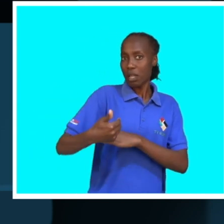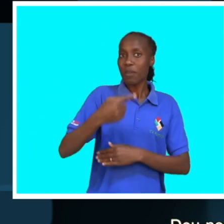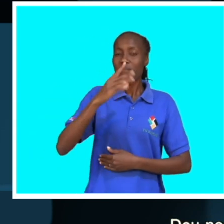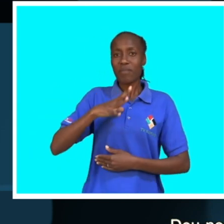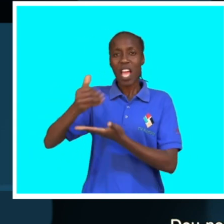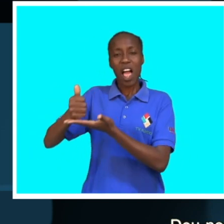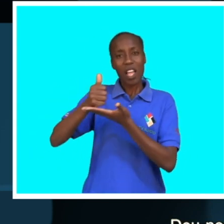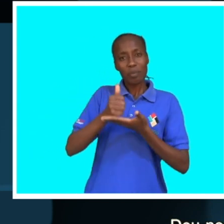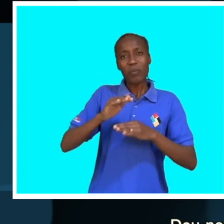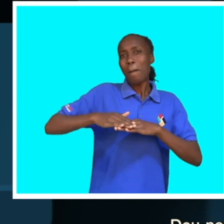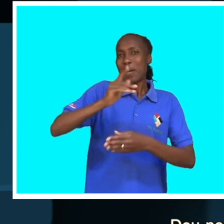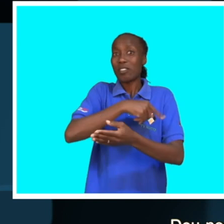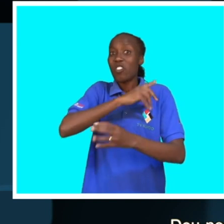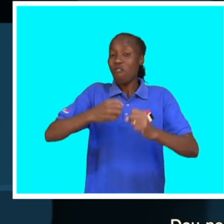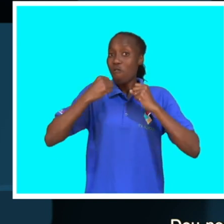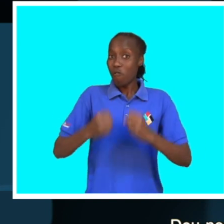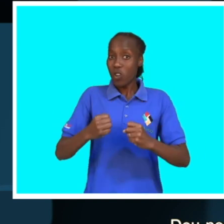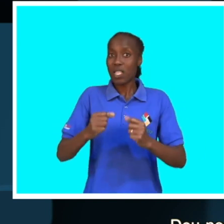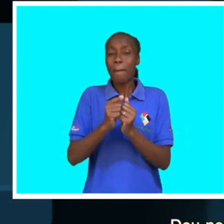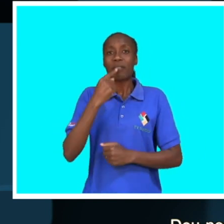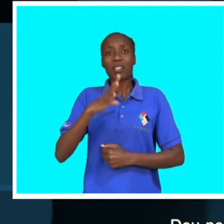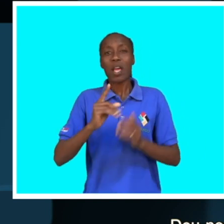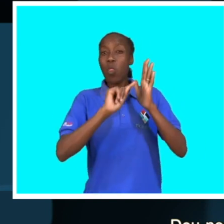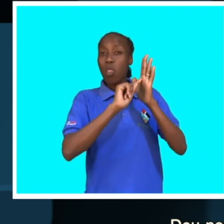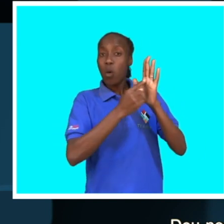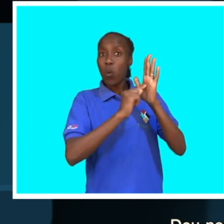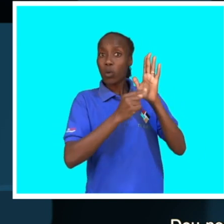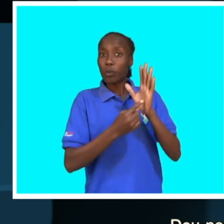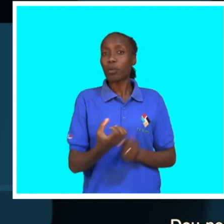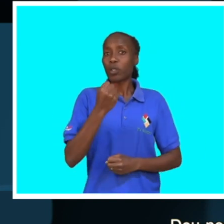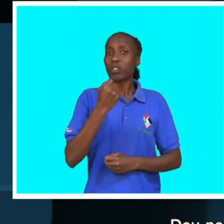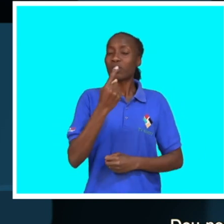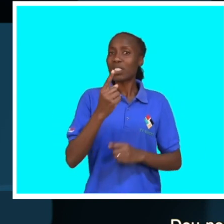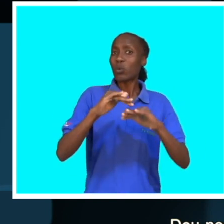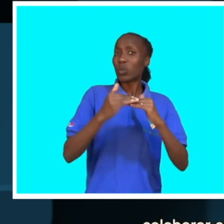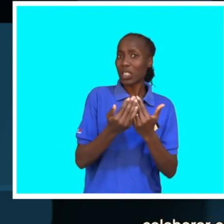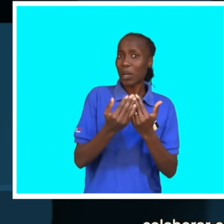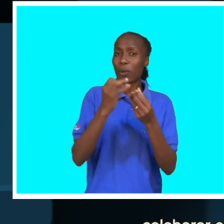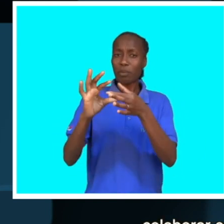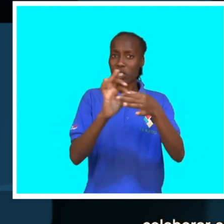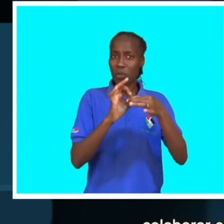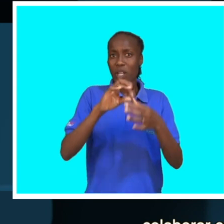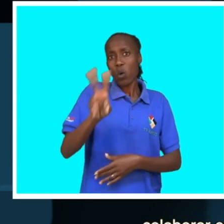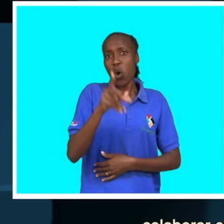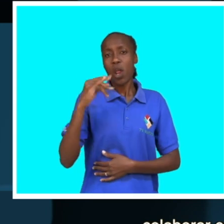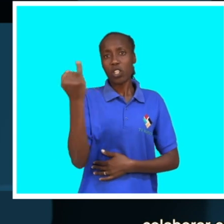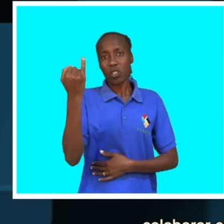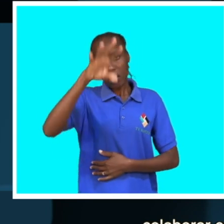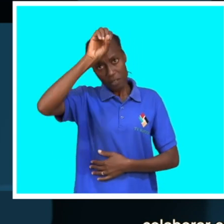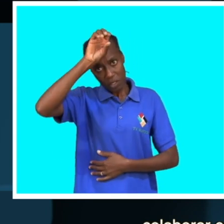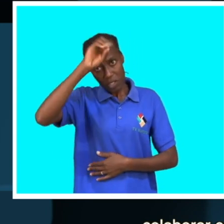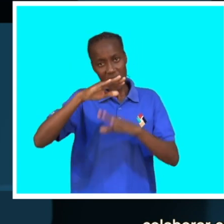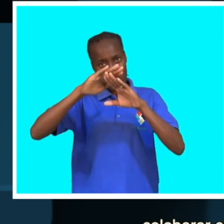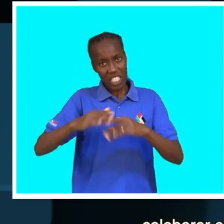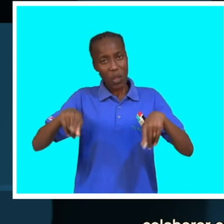dia. Entretanto, deu-nos muito mais força e principalmente nesta componente de pudermos um dia colaborar com outras instituições